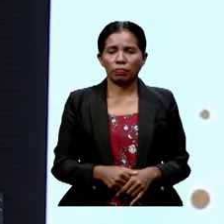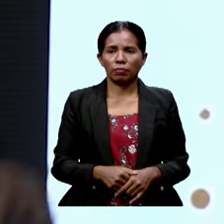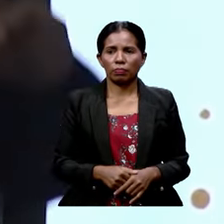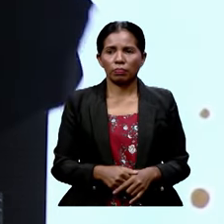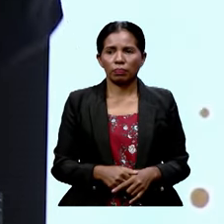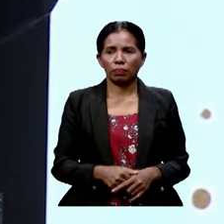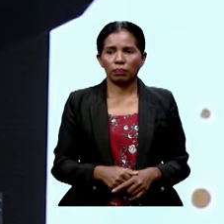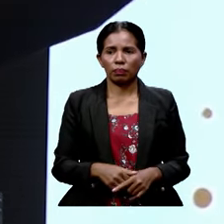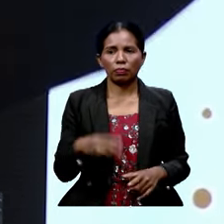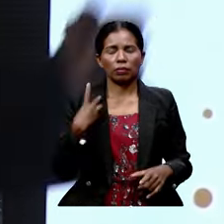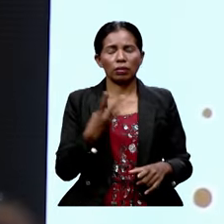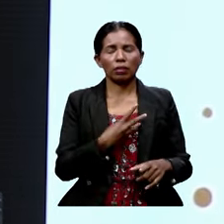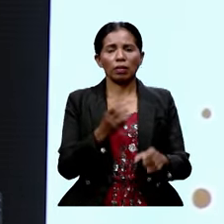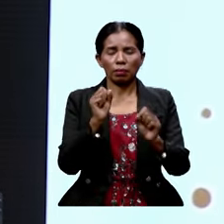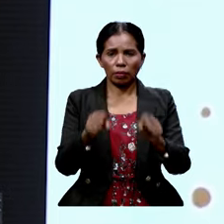E também não produz.